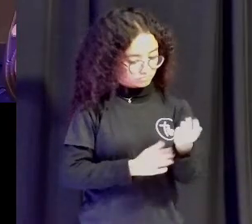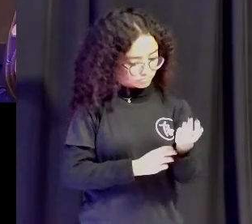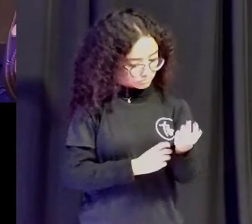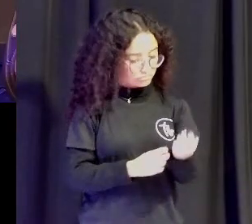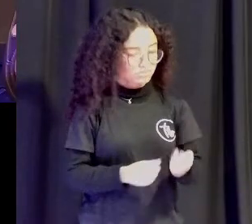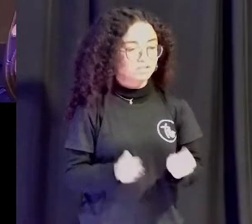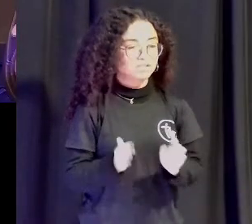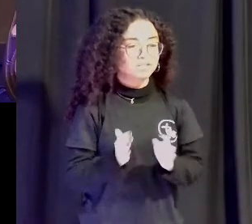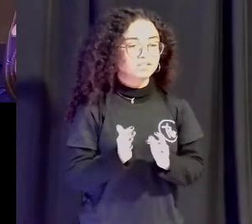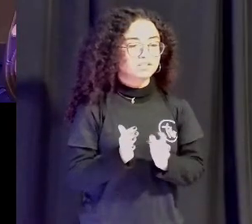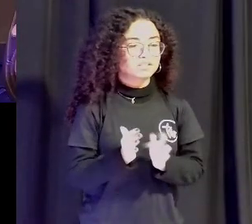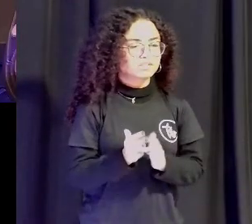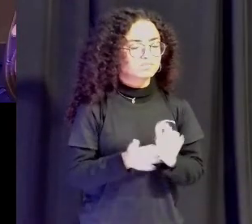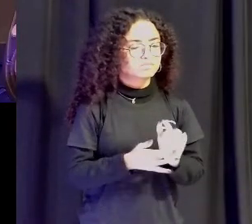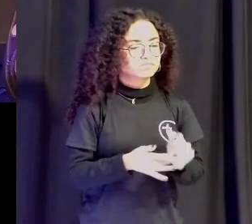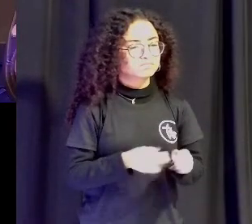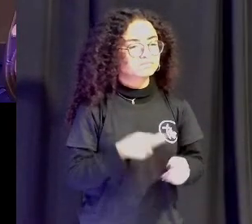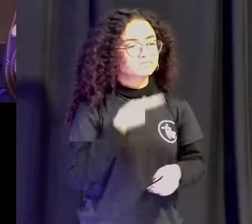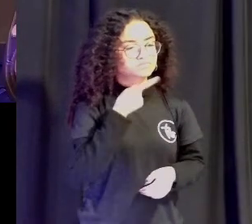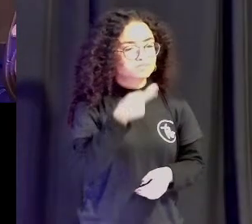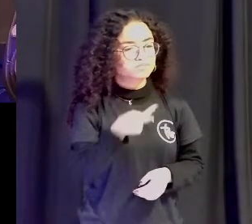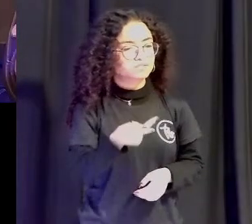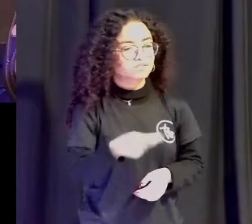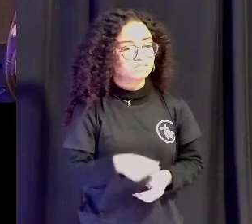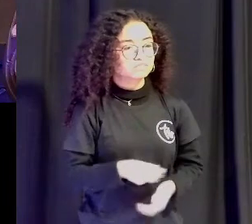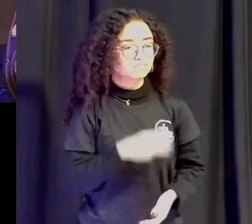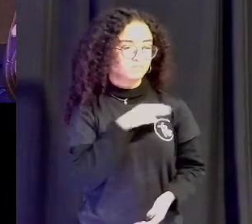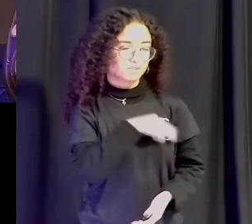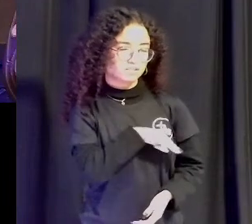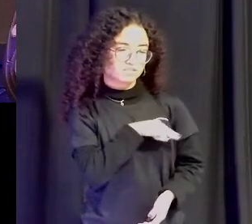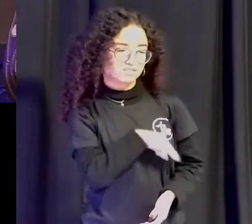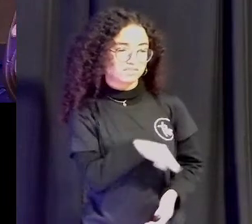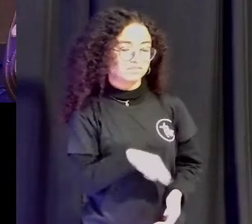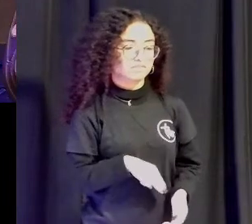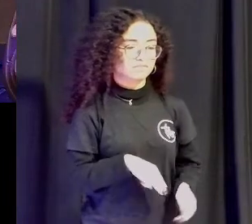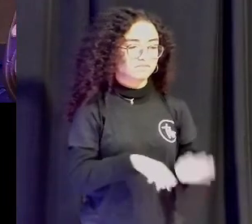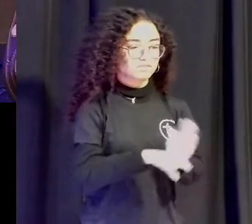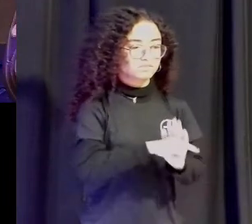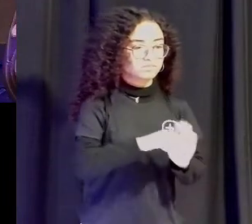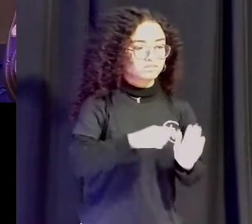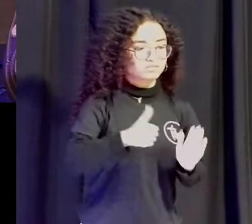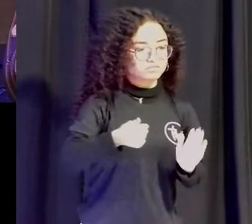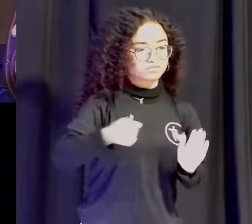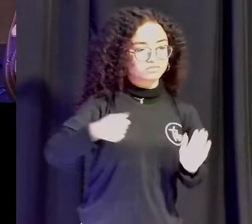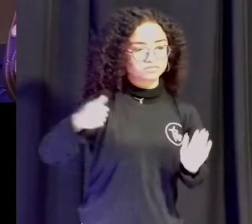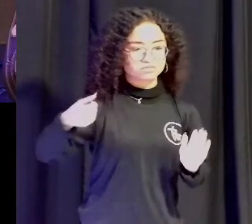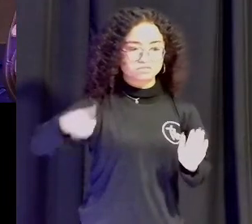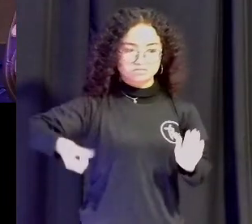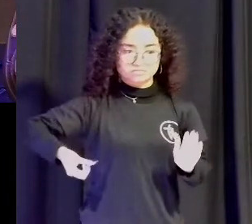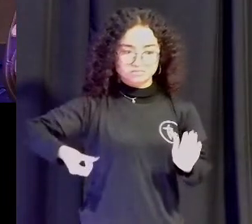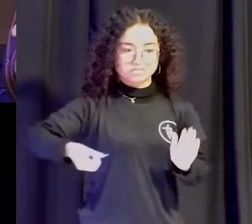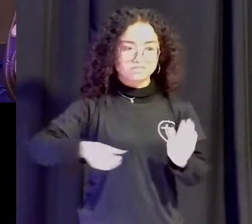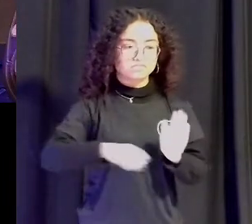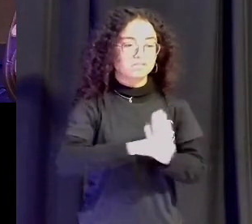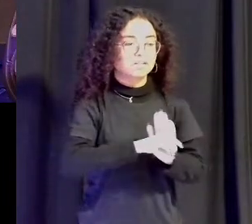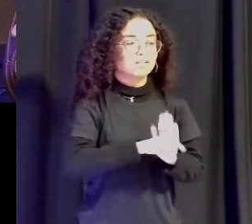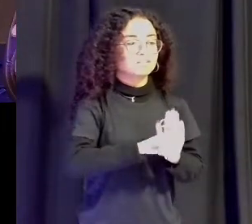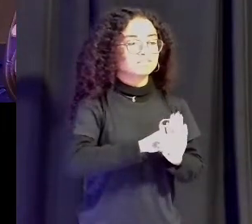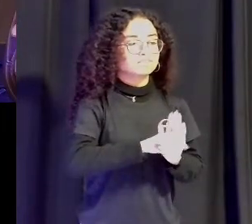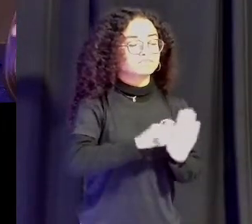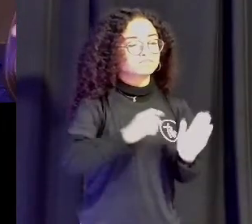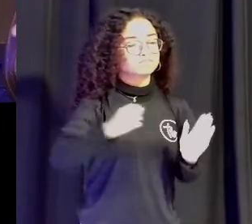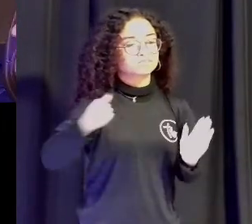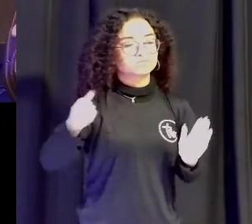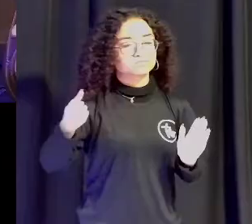Foi Jesus quem disse em Mateus 16, 18: também eu te digo, falando para Pedro, tu és